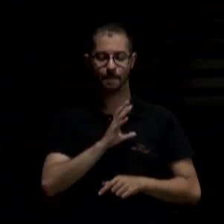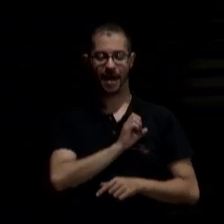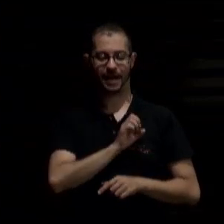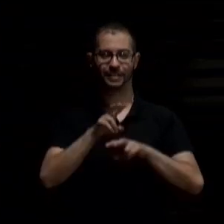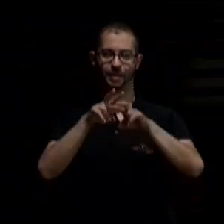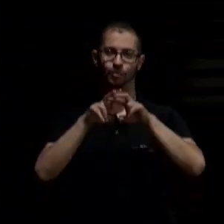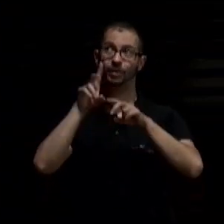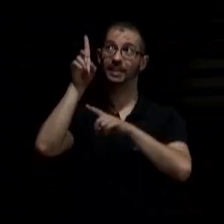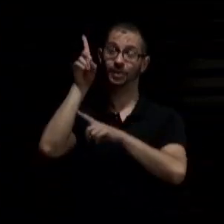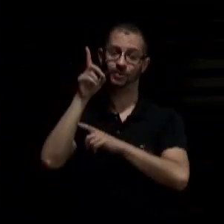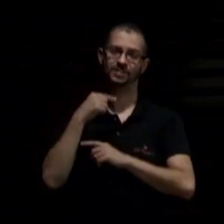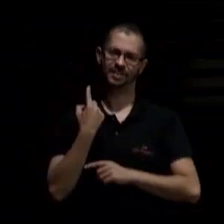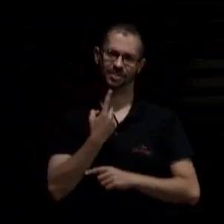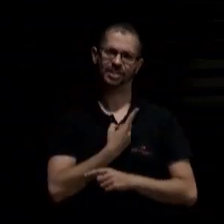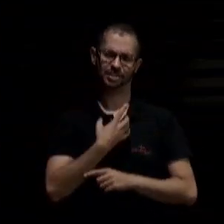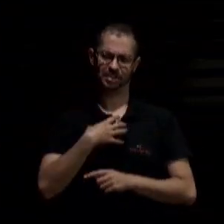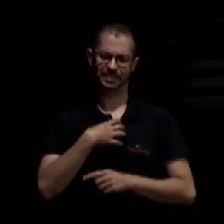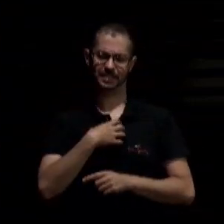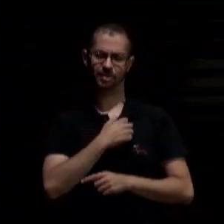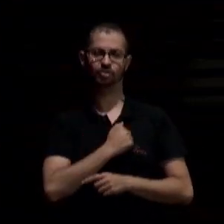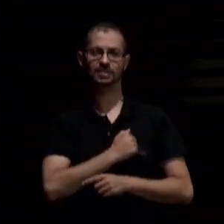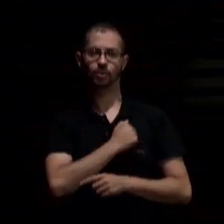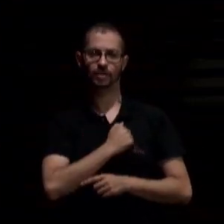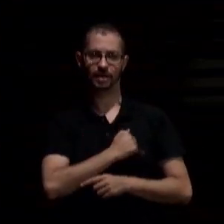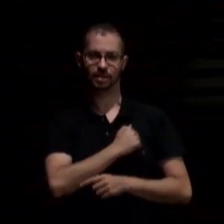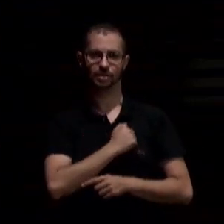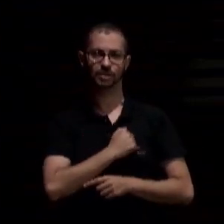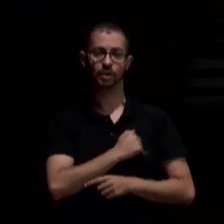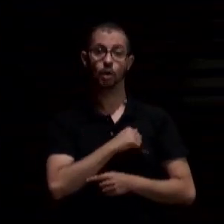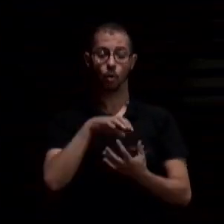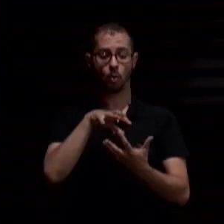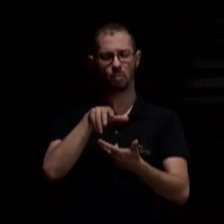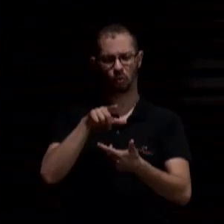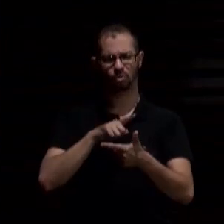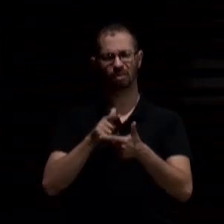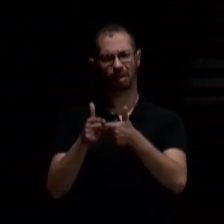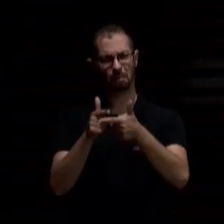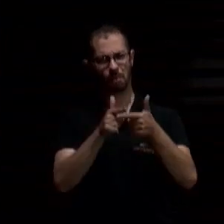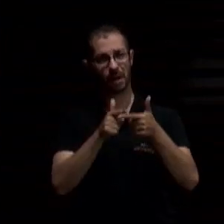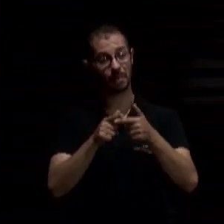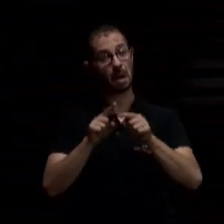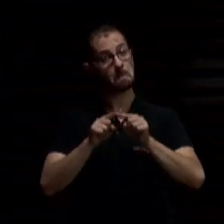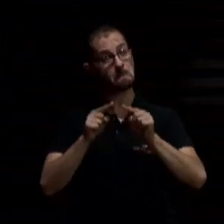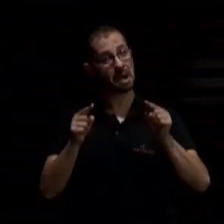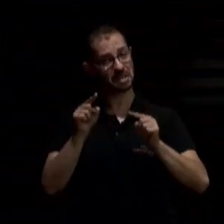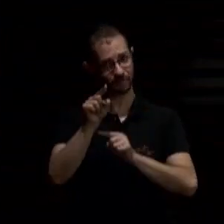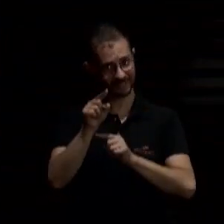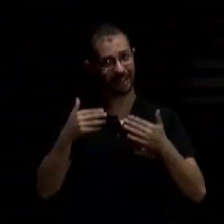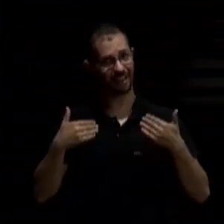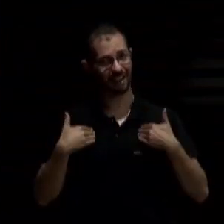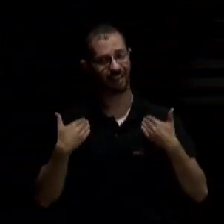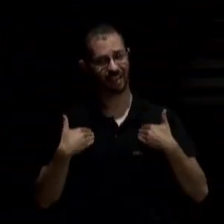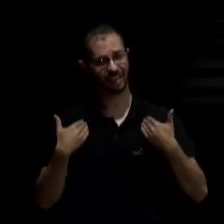sente saudade. No mundo a gente tem tribulação, mas você é alegre, porque Jesus orou